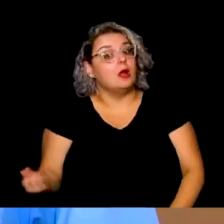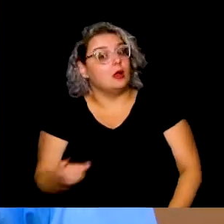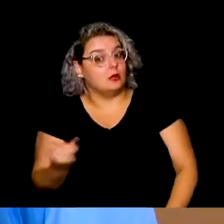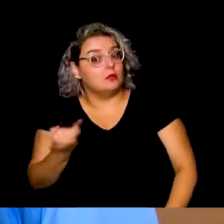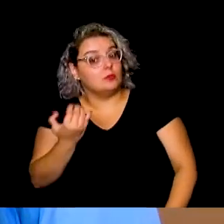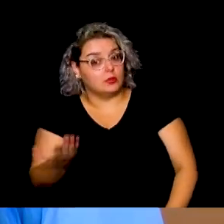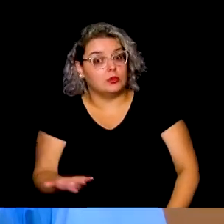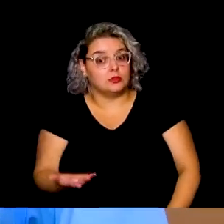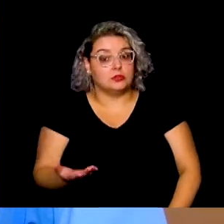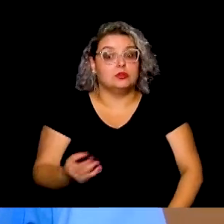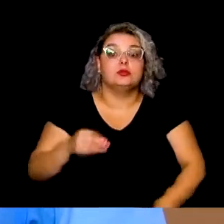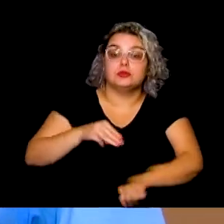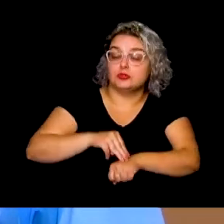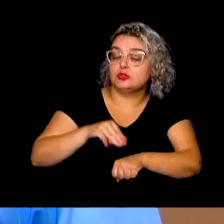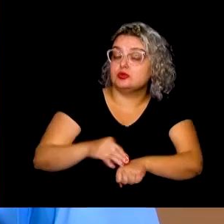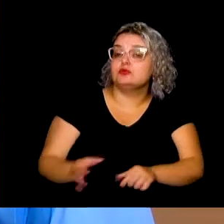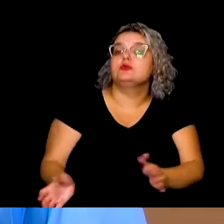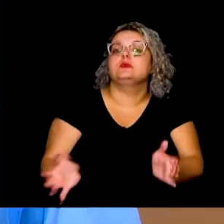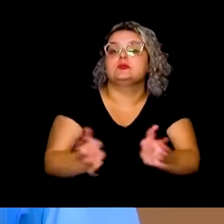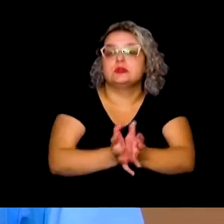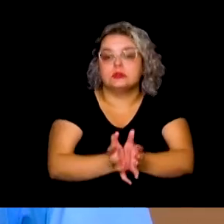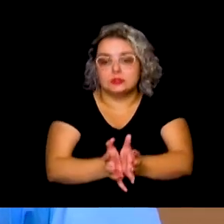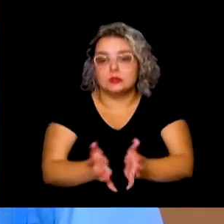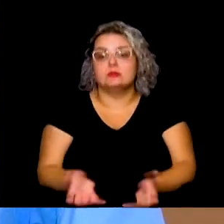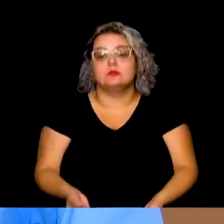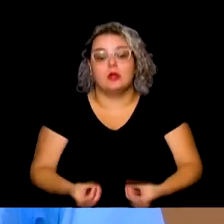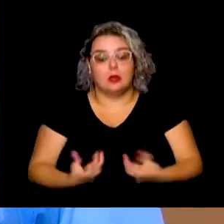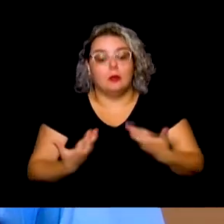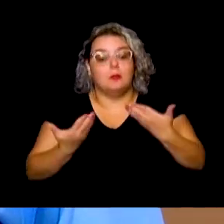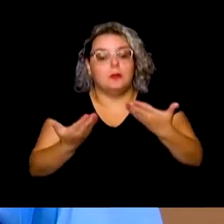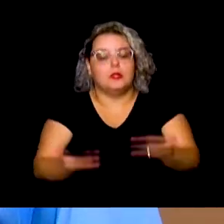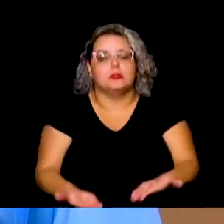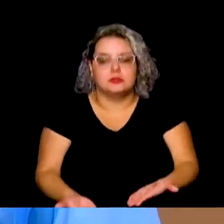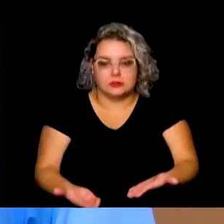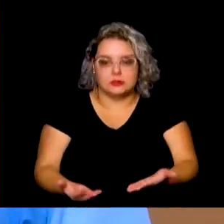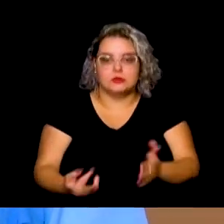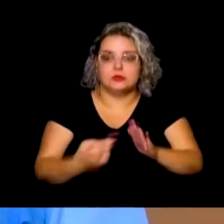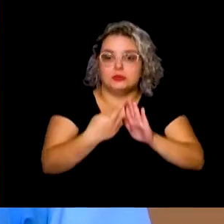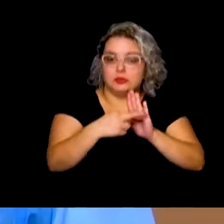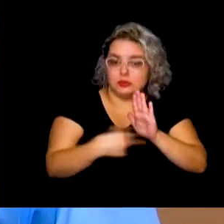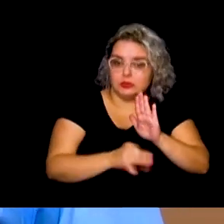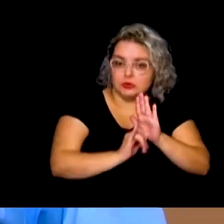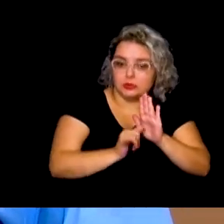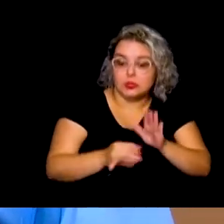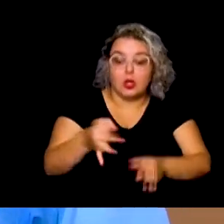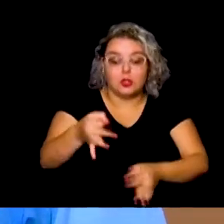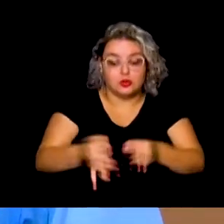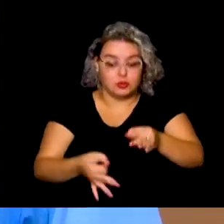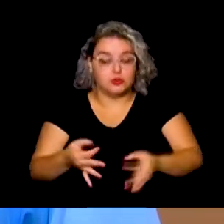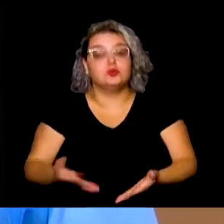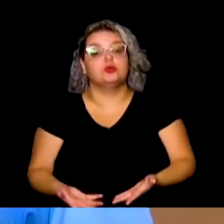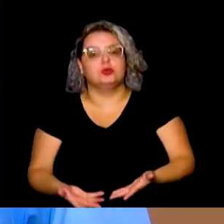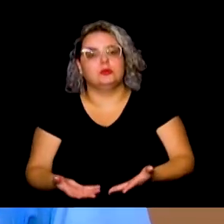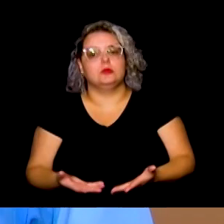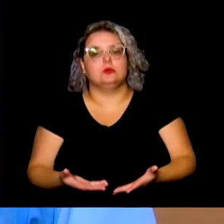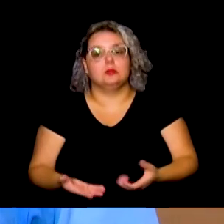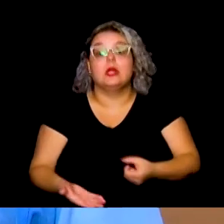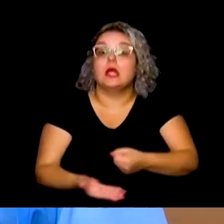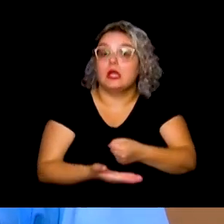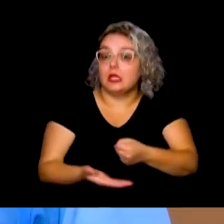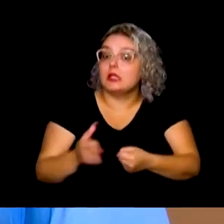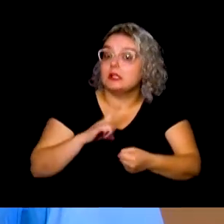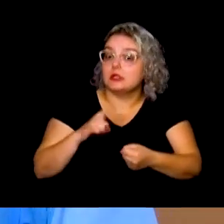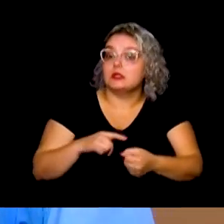ilegalidade então é muito importante que os membros dessa comissão apresente relatórios jurídicos